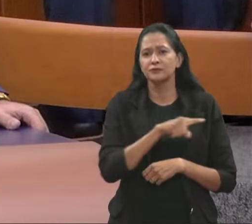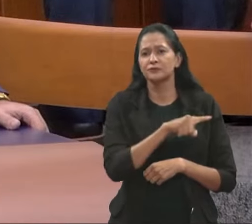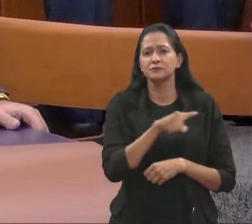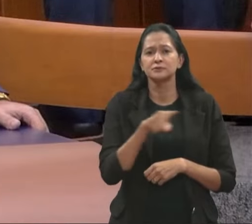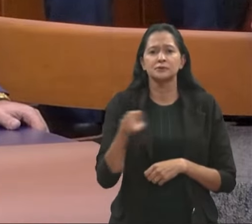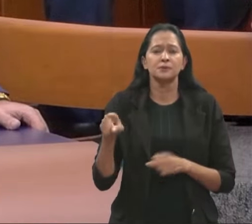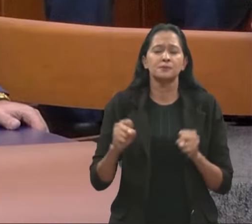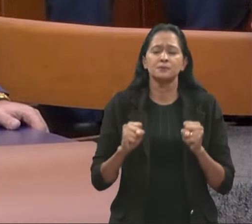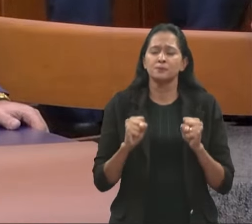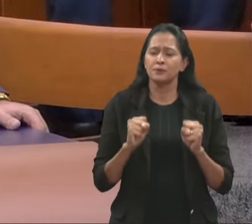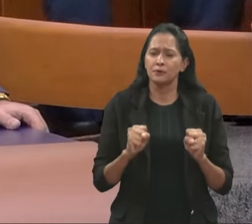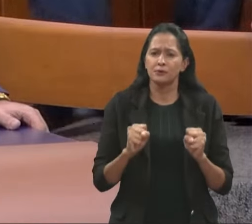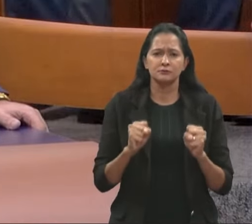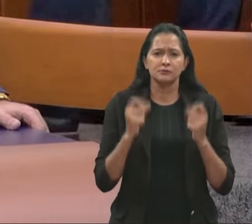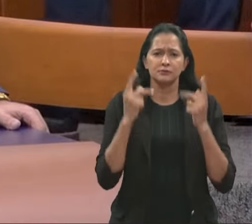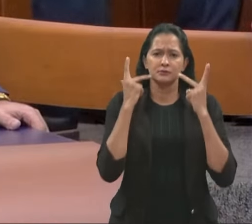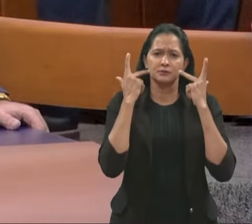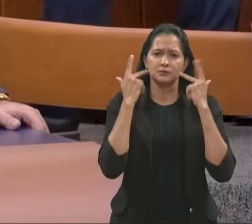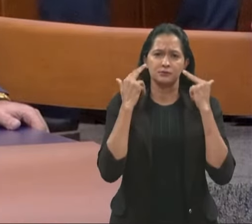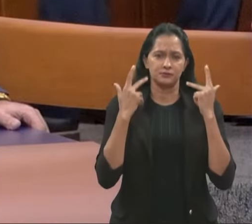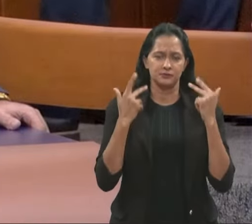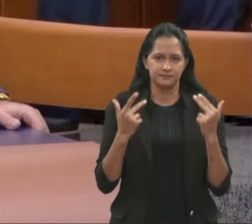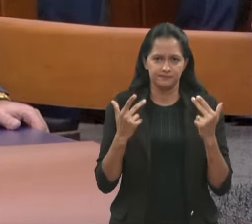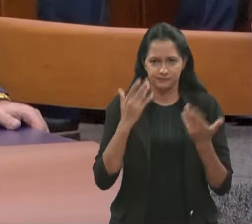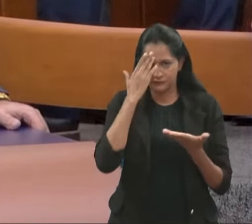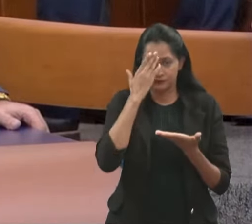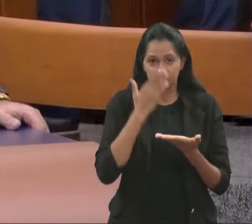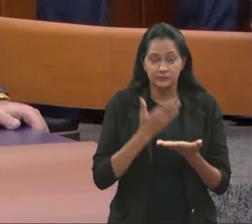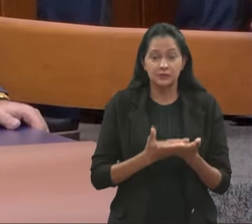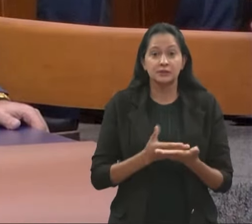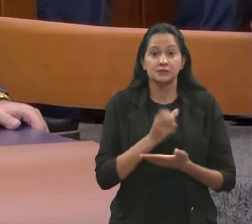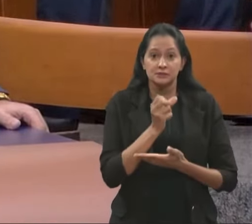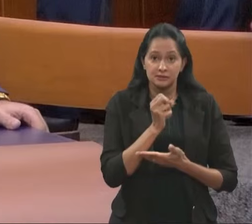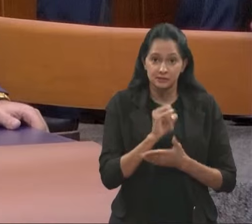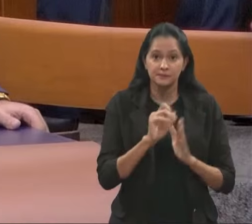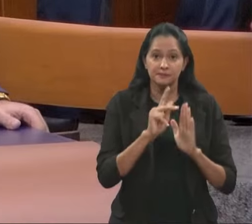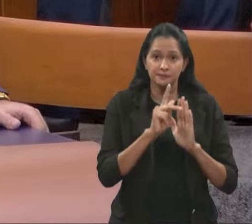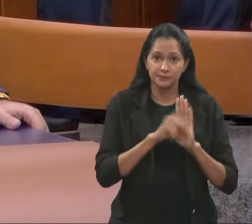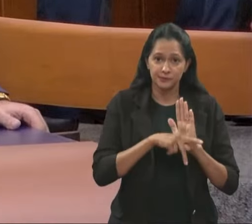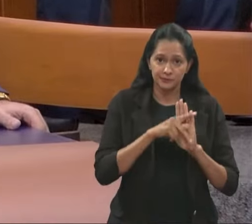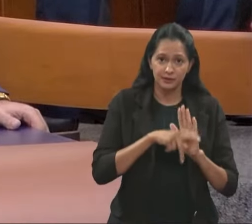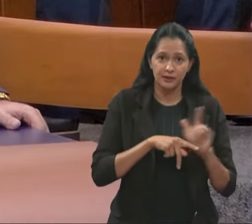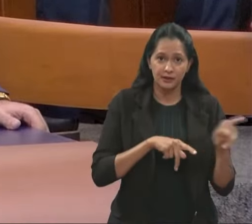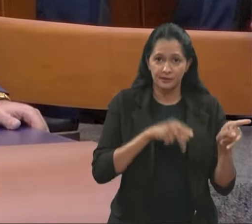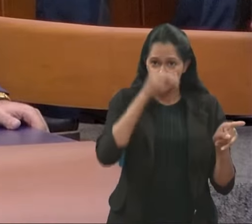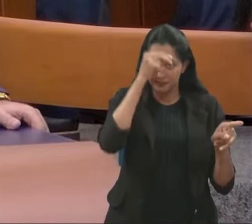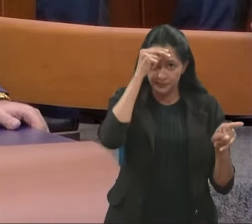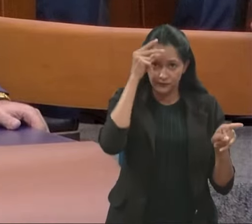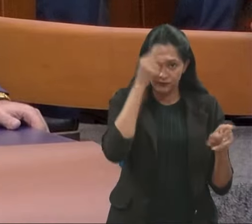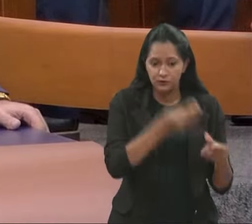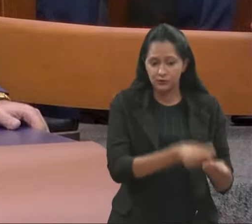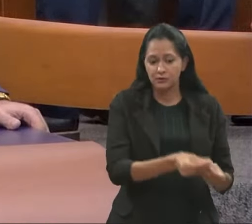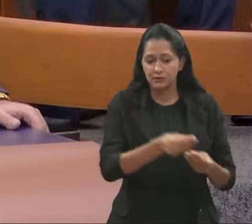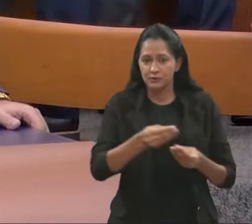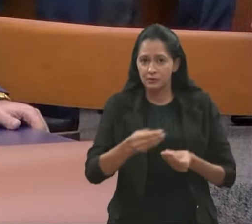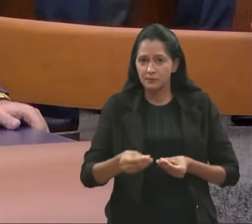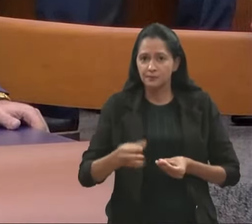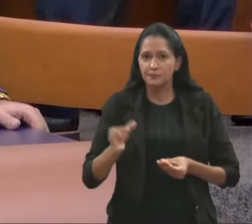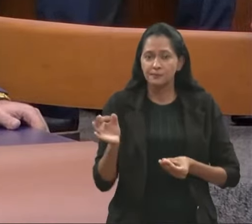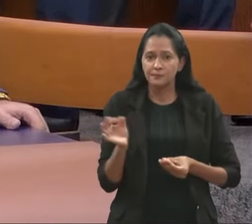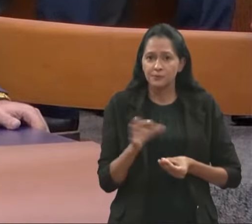ter certeza que hora que o projeto de vocês chegar aqui de verdade, vocês não vão